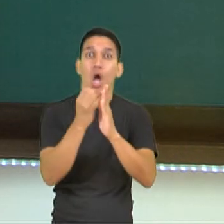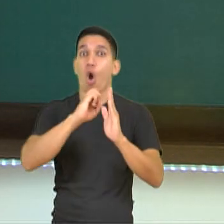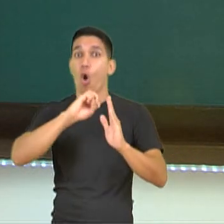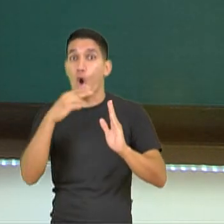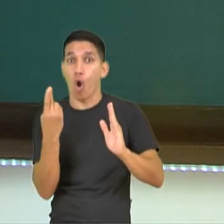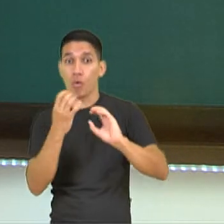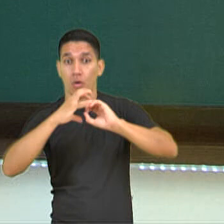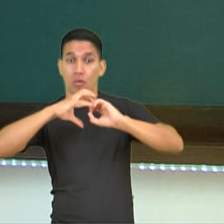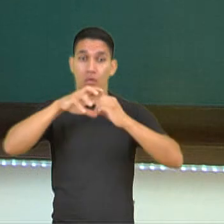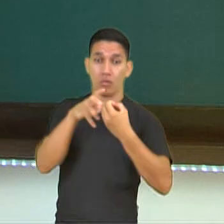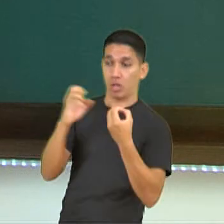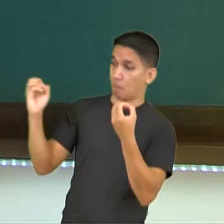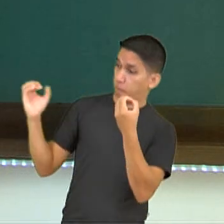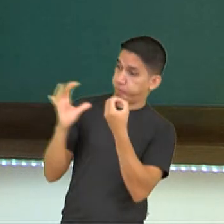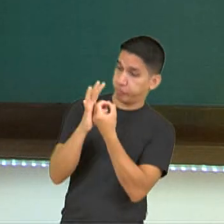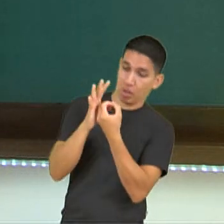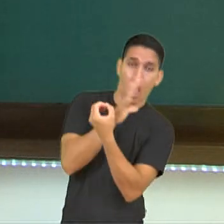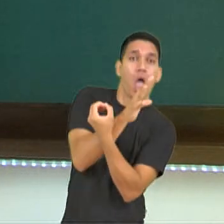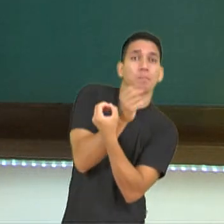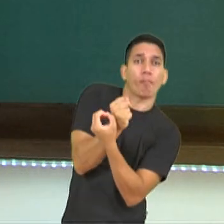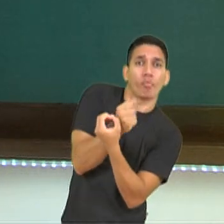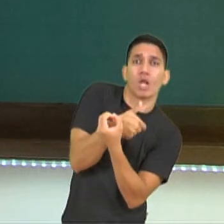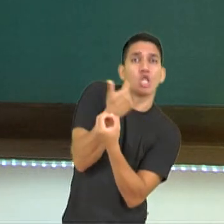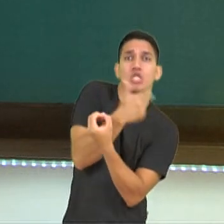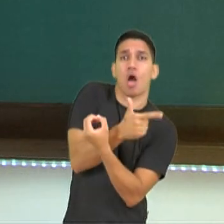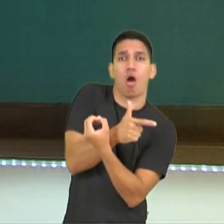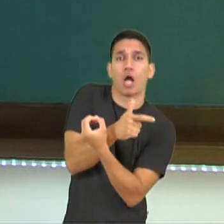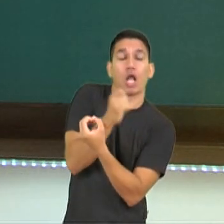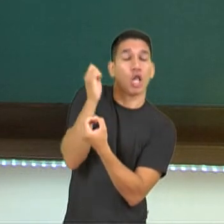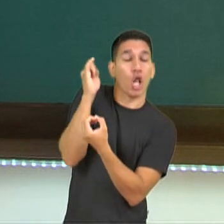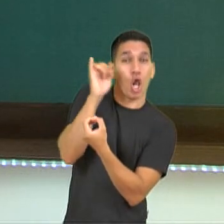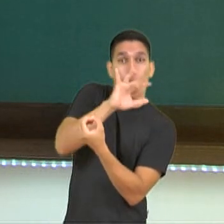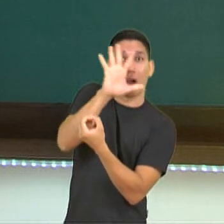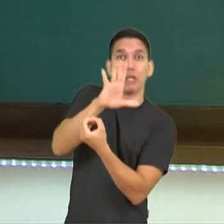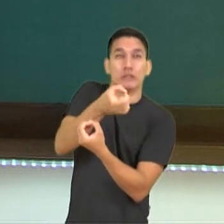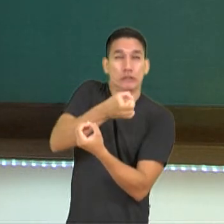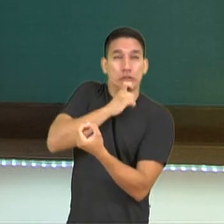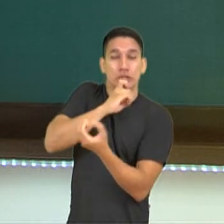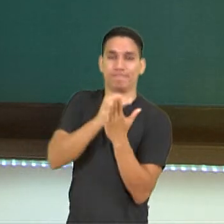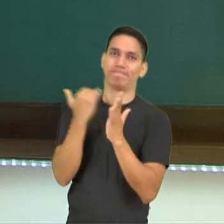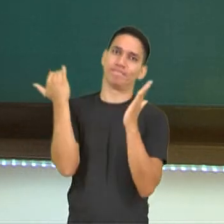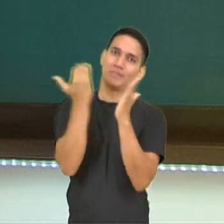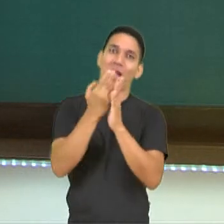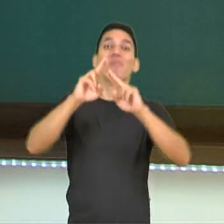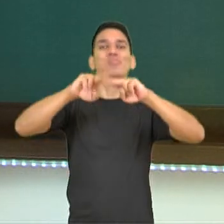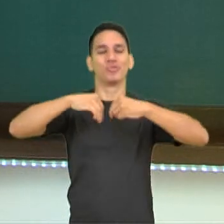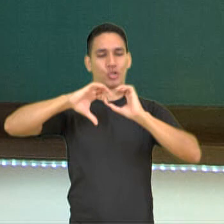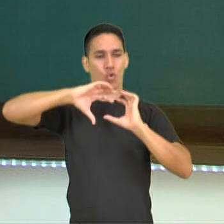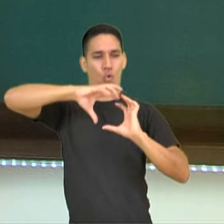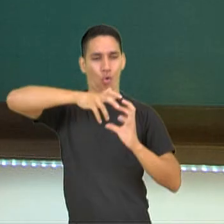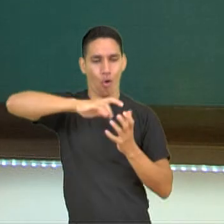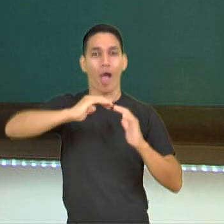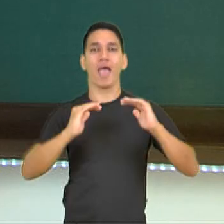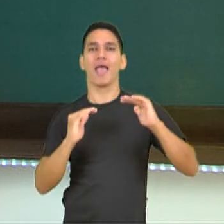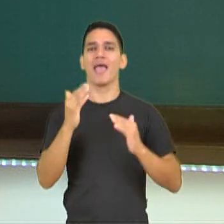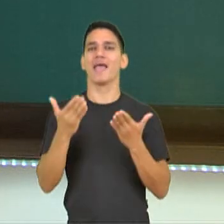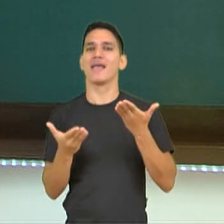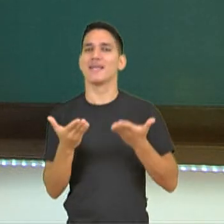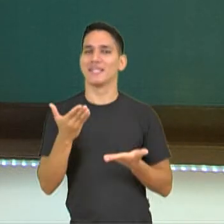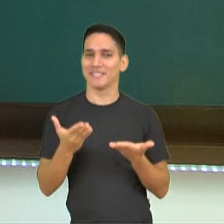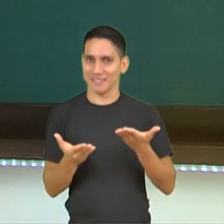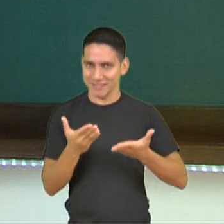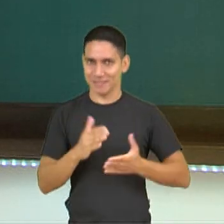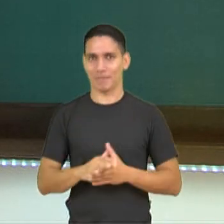Então, vejam que o movimento de rotação, ele possibilita esse equilíbrio, inclusive, da temperatura. A outra